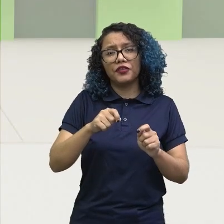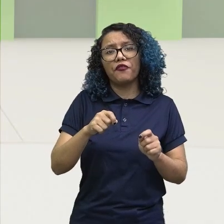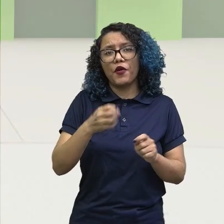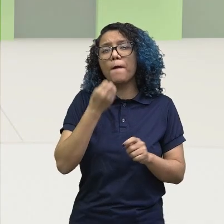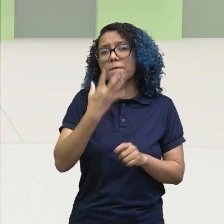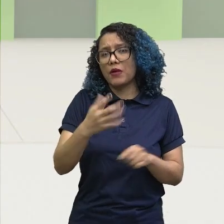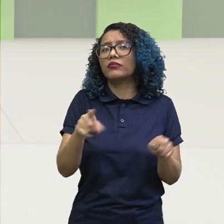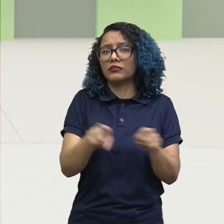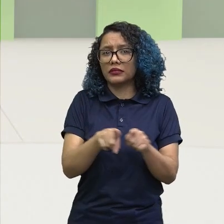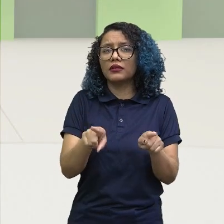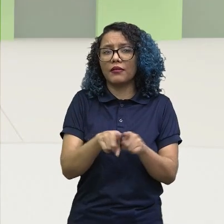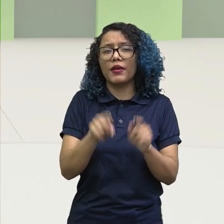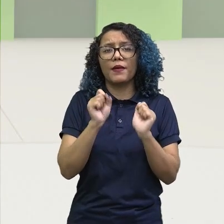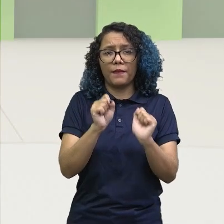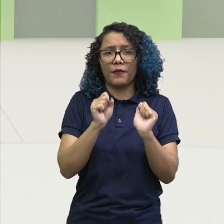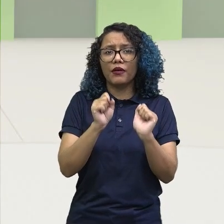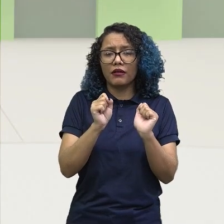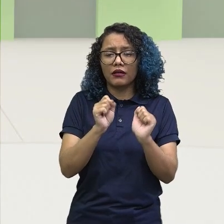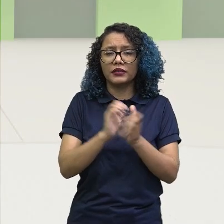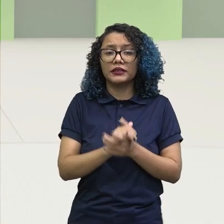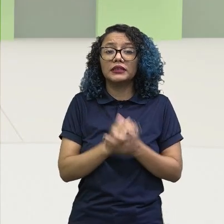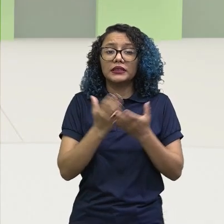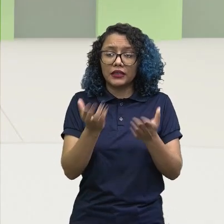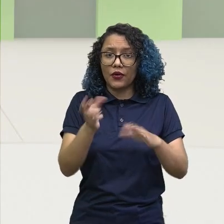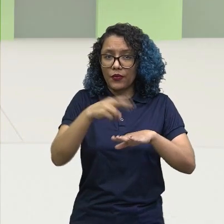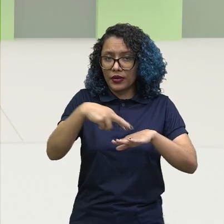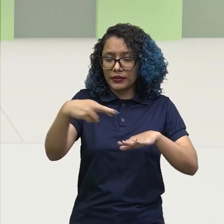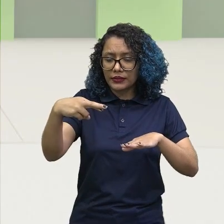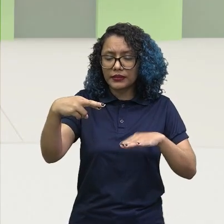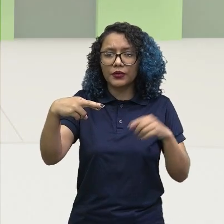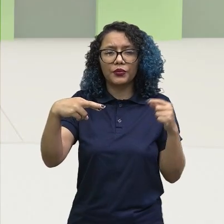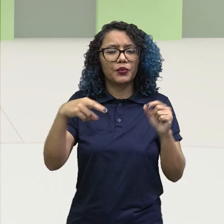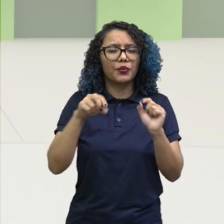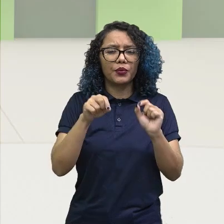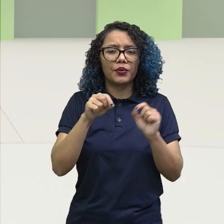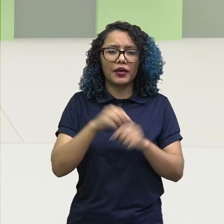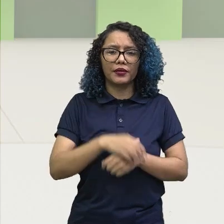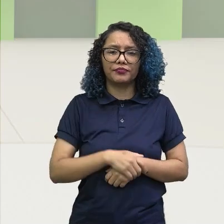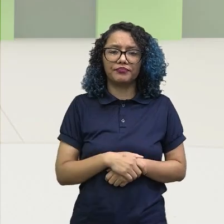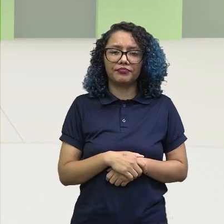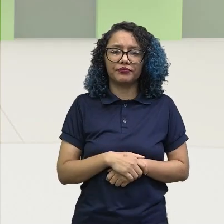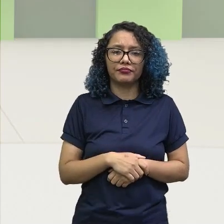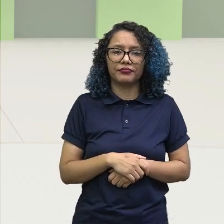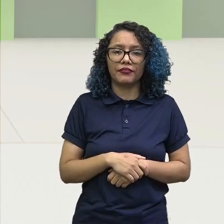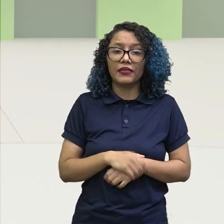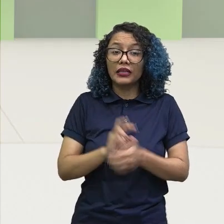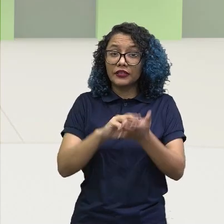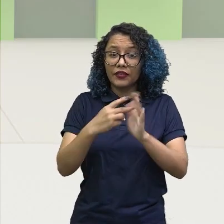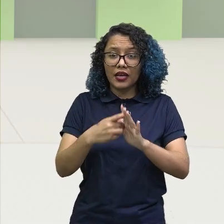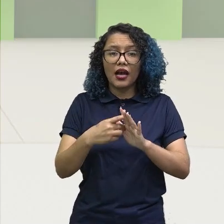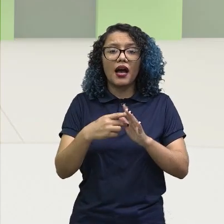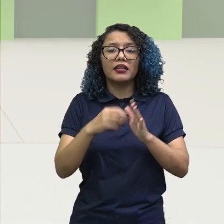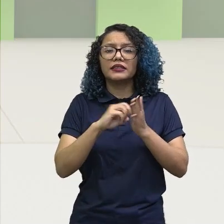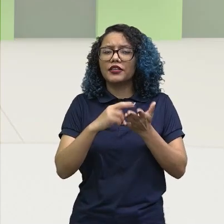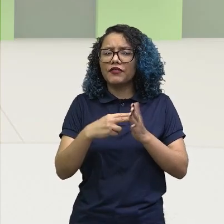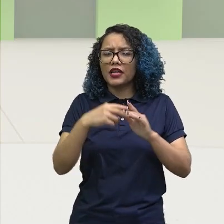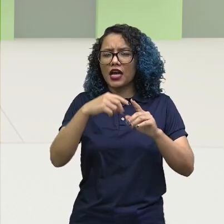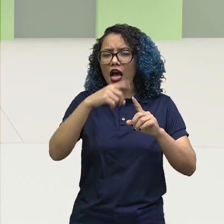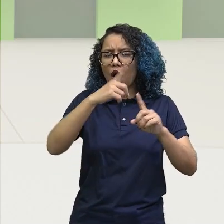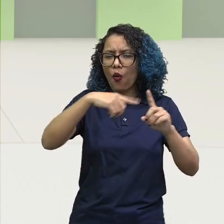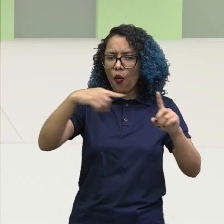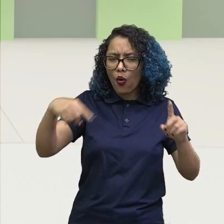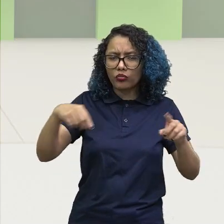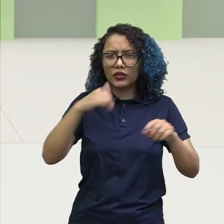forma benéfica. Logo, a radiação é a propagação de ondas eletromagnéticas